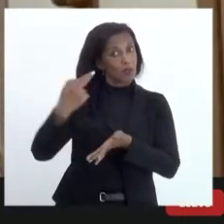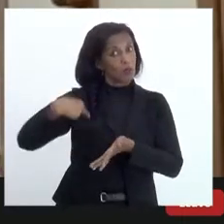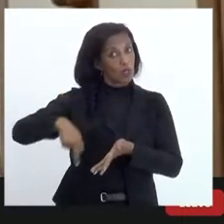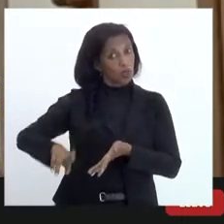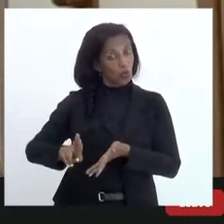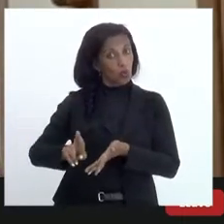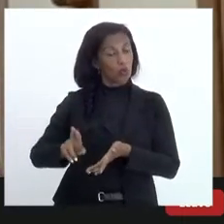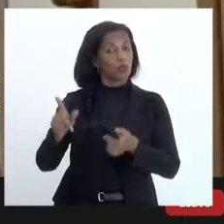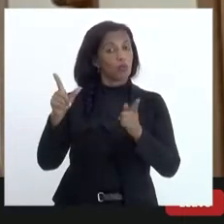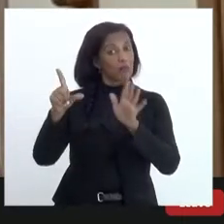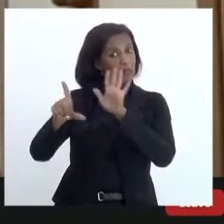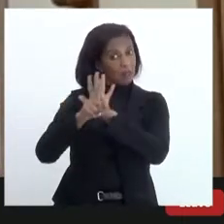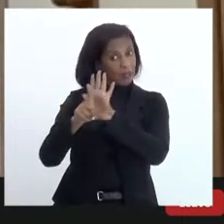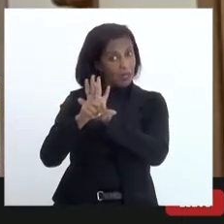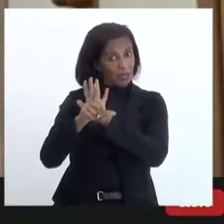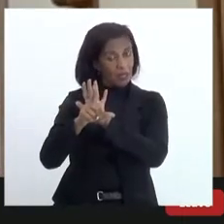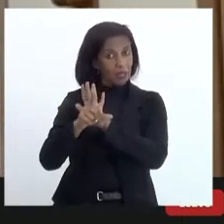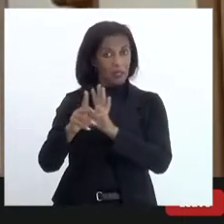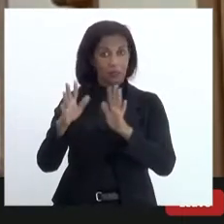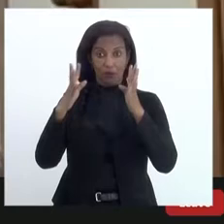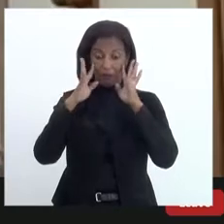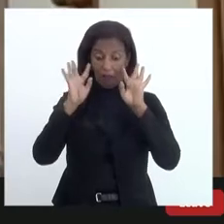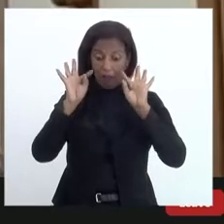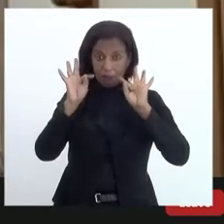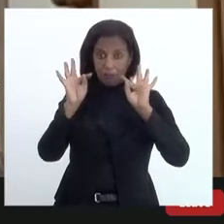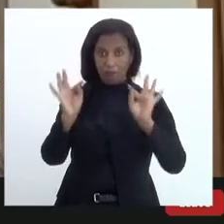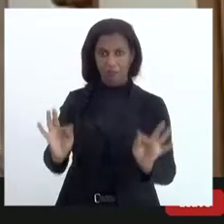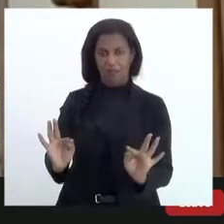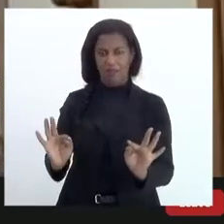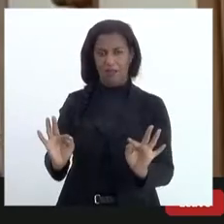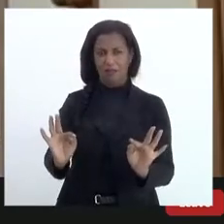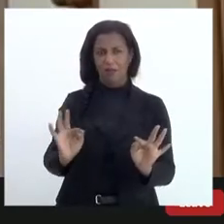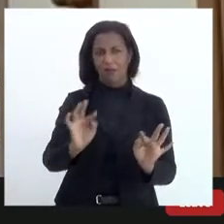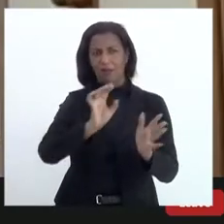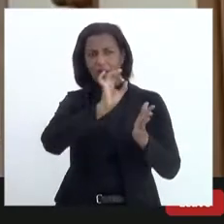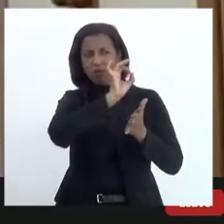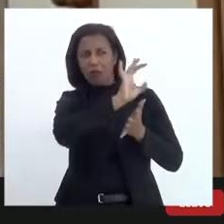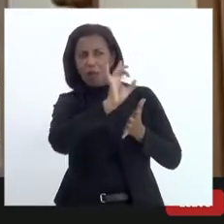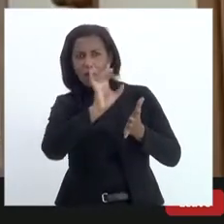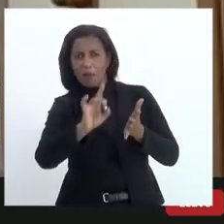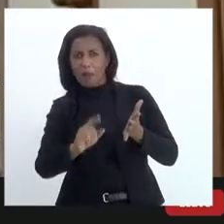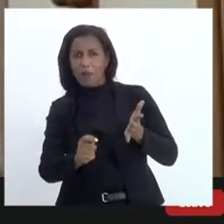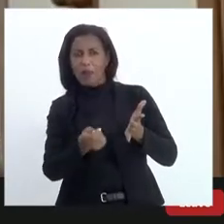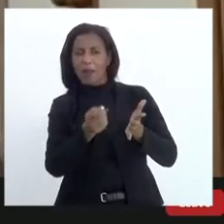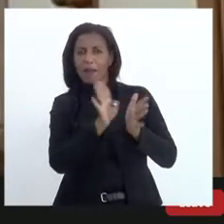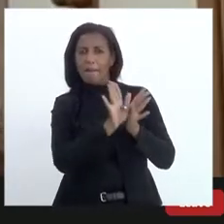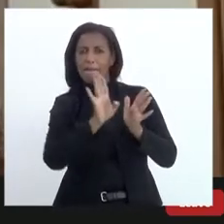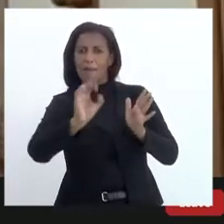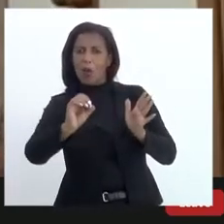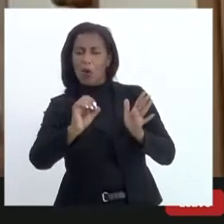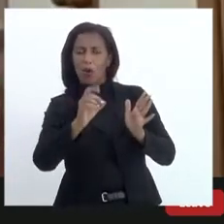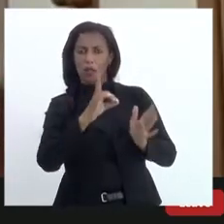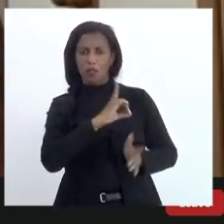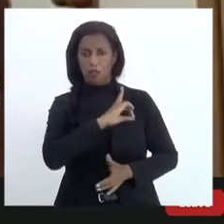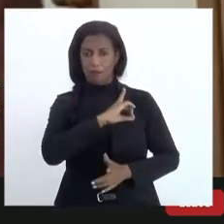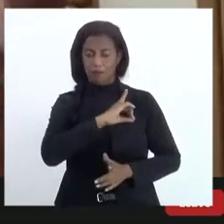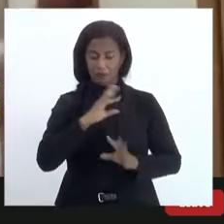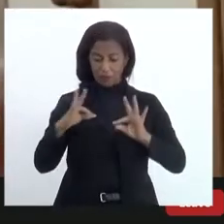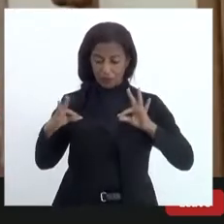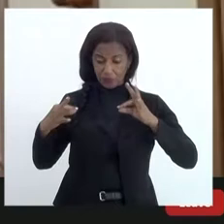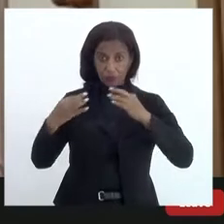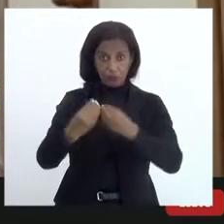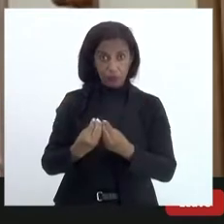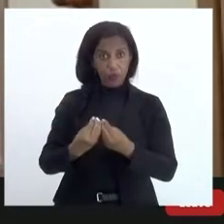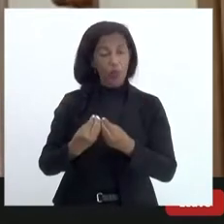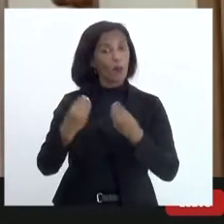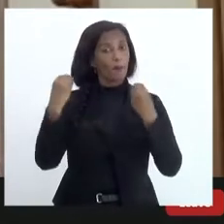na Lei Caô. Então, nós temos que ficar atento a essas capitulações feitas na delegacia, porque isso tudo